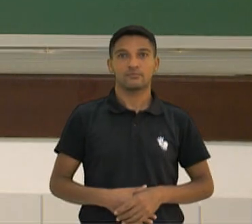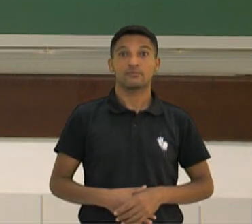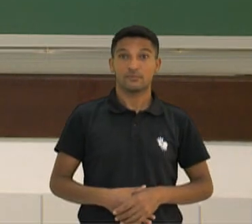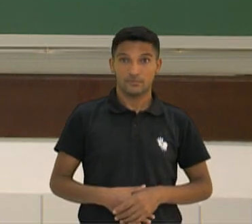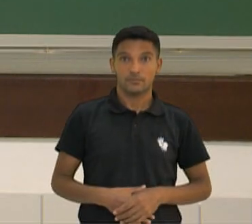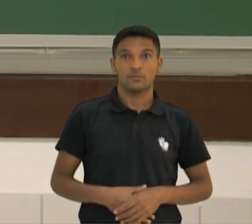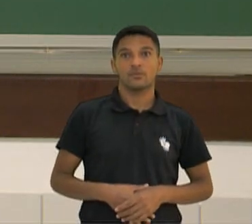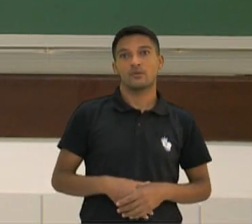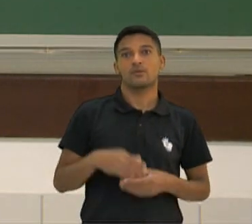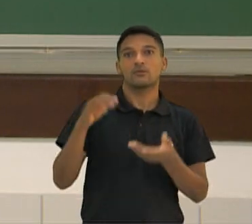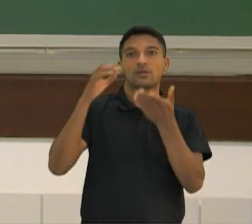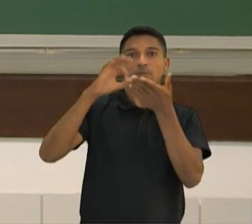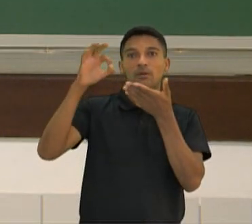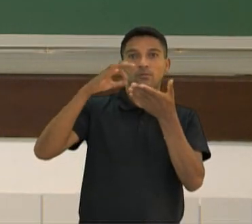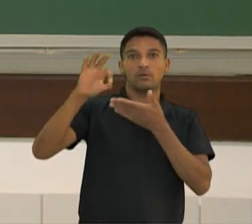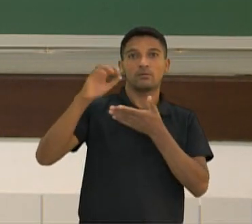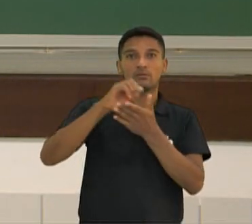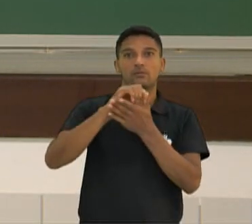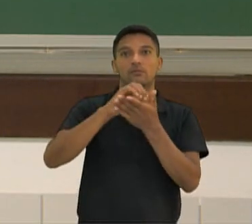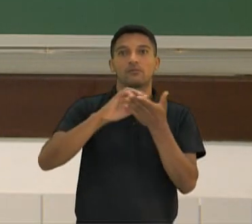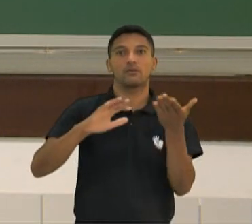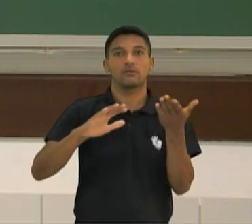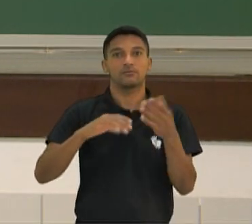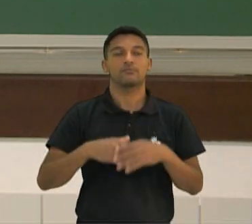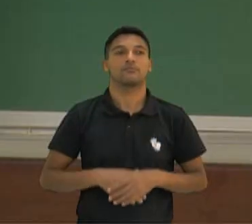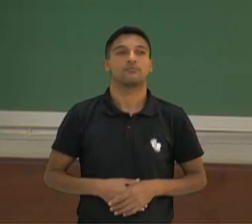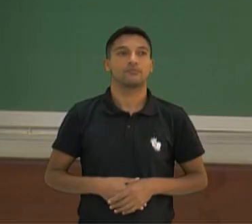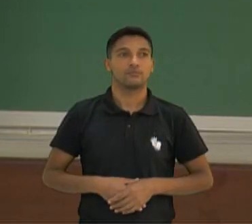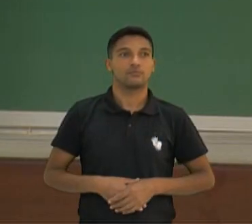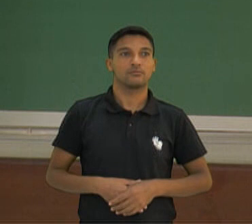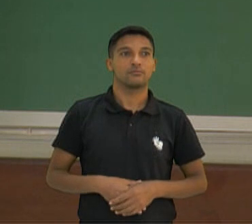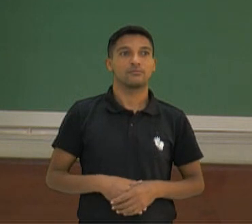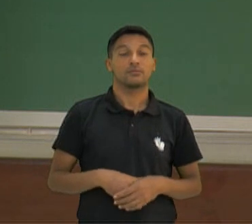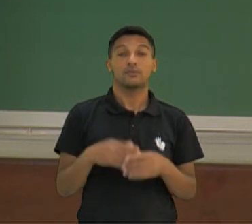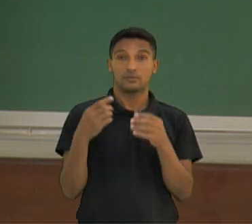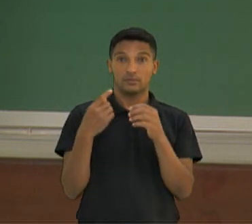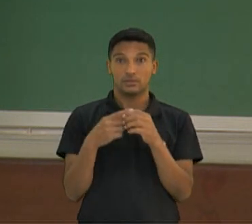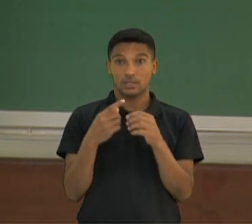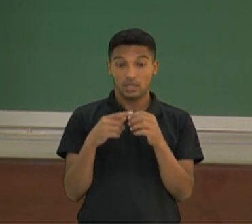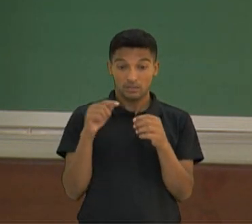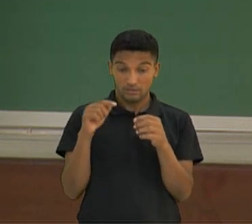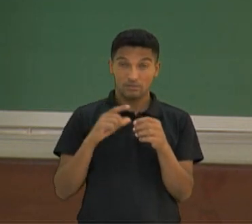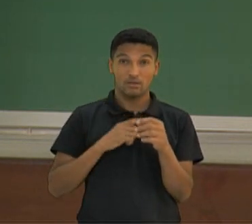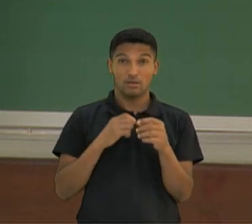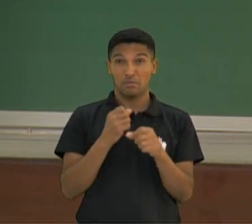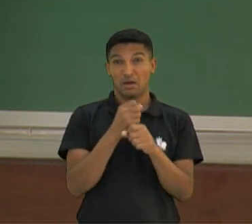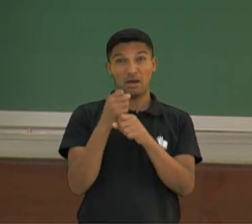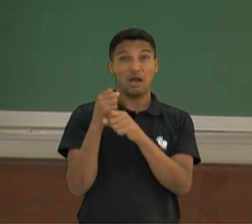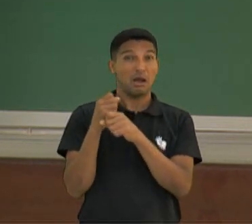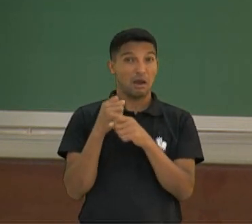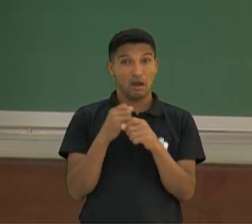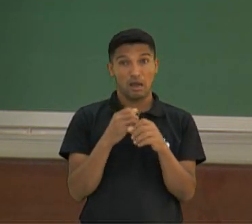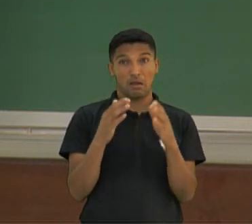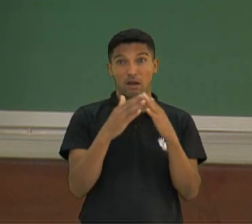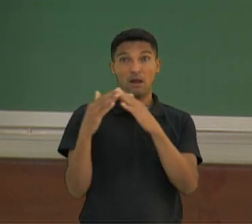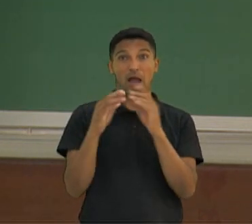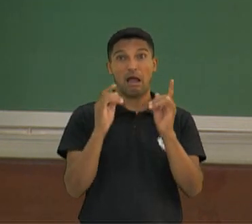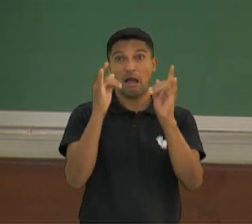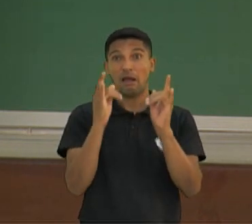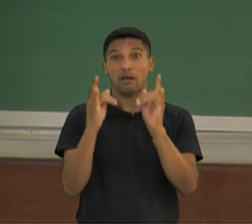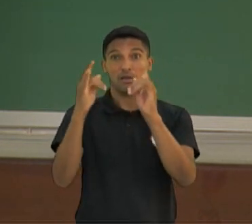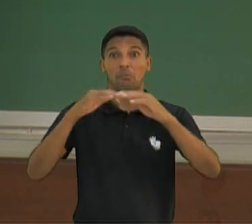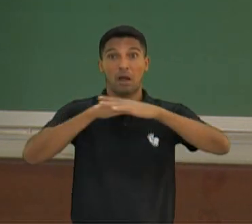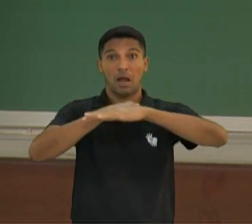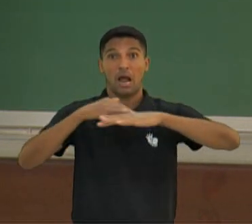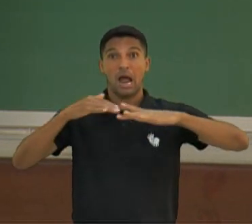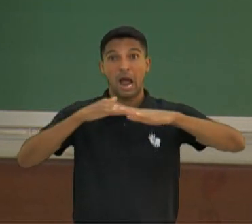Vamos lá, pessoal, correção do nosso último questionário da aula. Cidade onde se encontra a área urbana mais populosa do mundo. Letra A, Pequim,